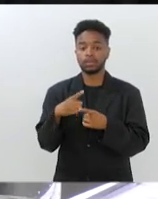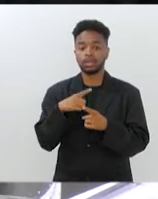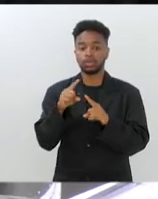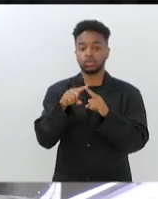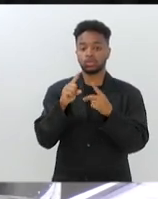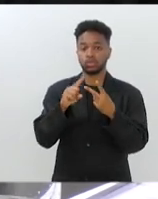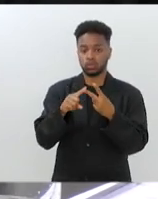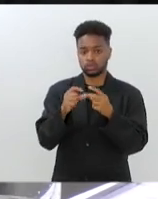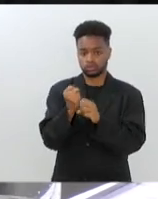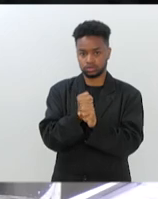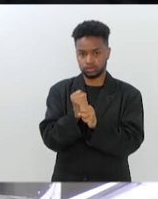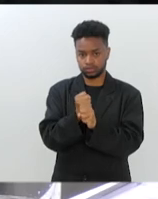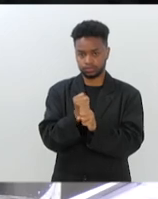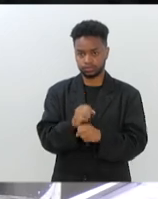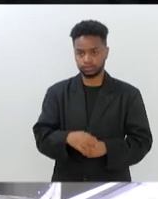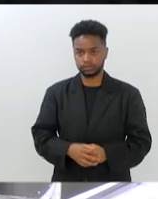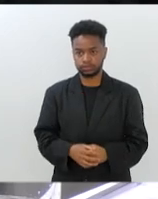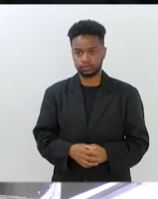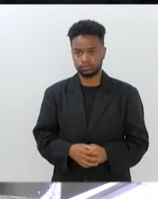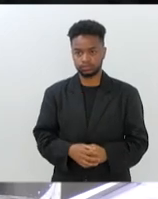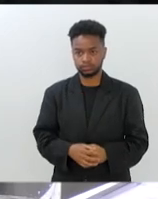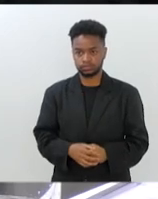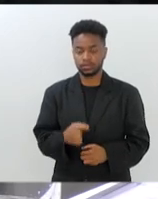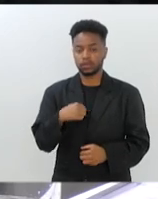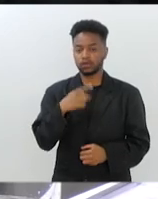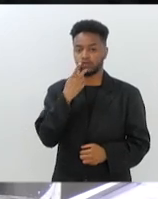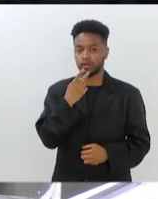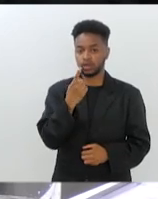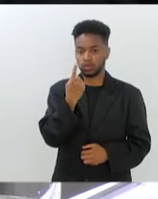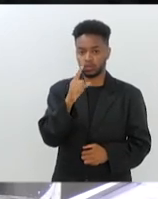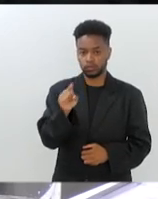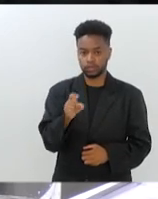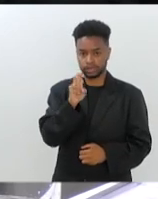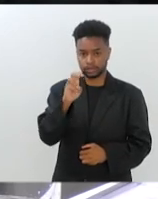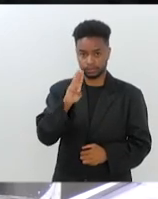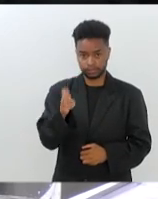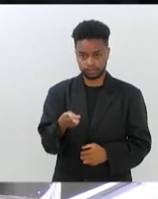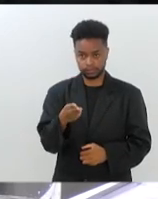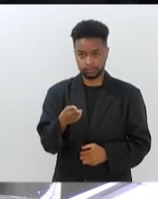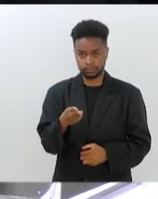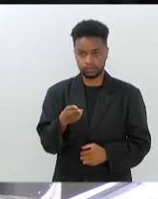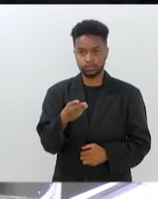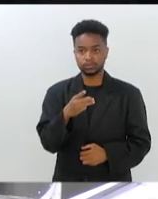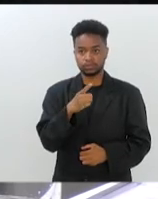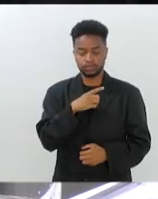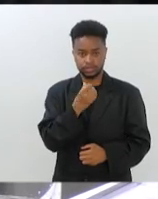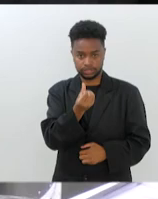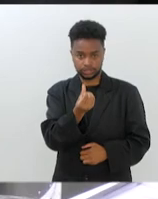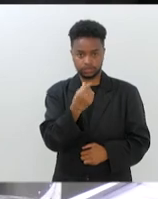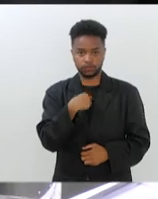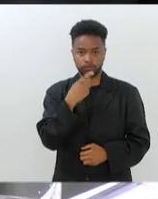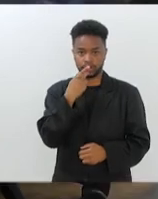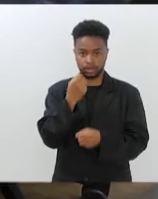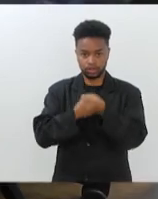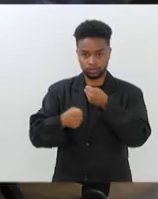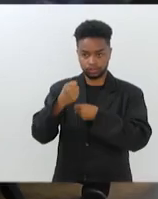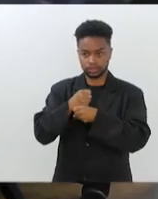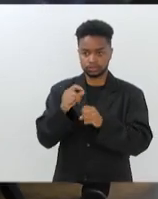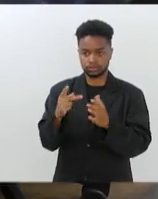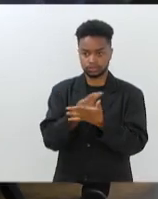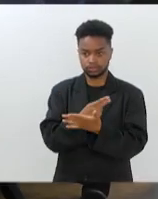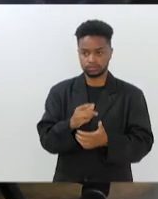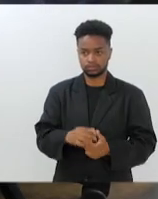anos sim eu falei 1,5 milhão é é refer são esses que eu falei esses seis do ano passado